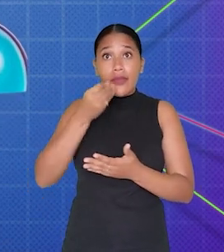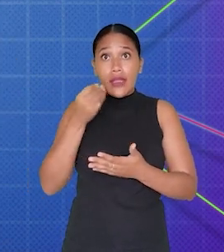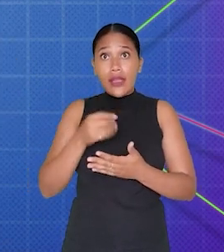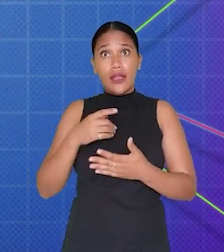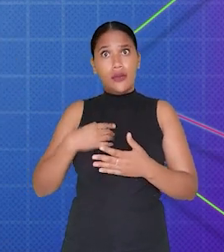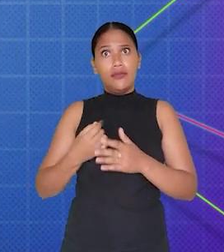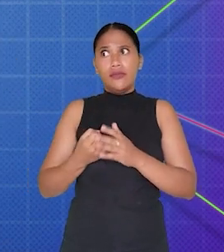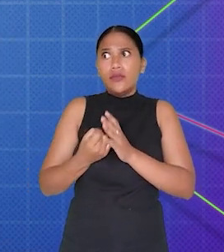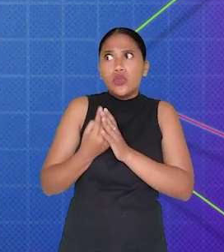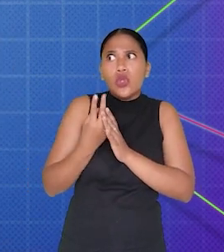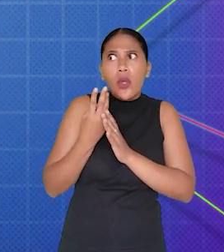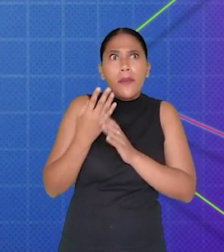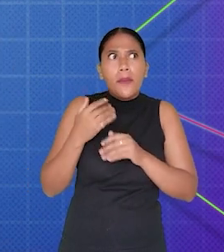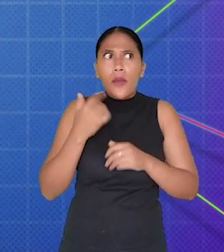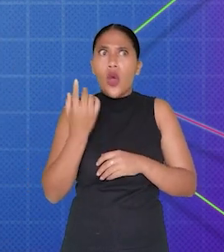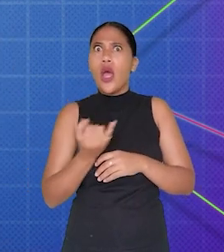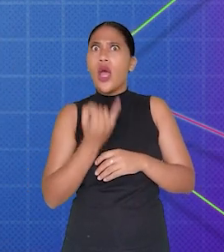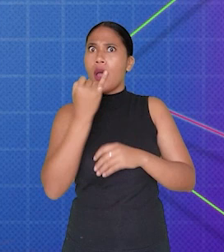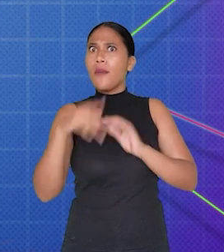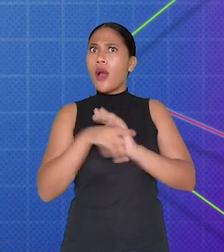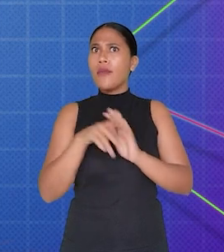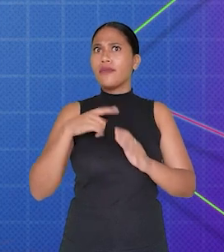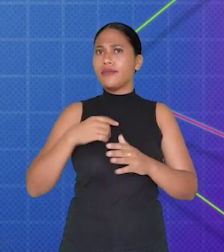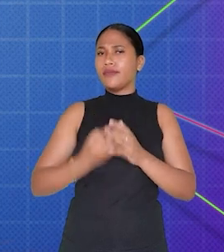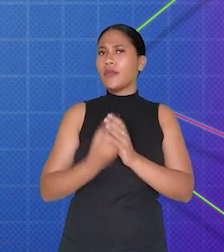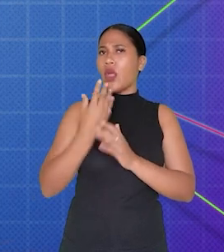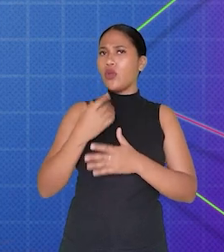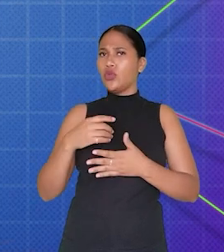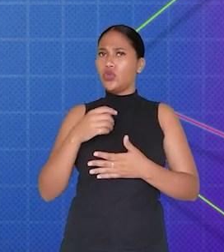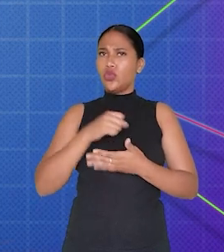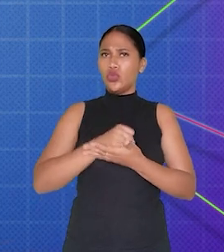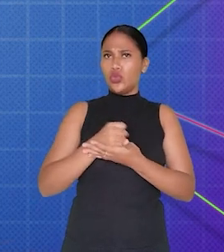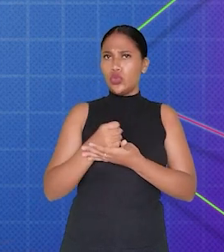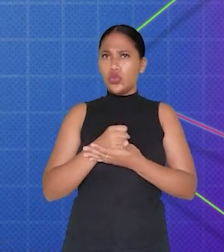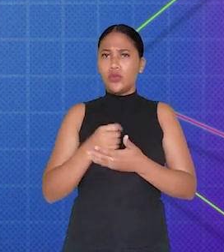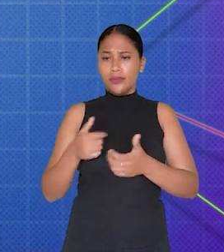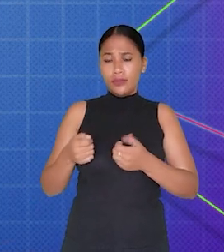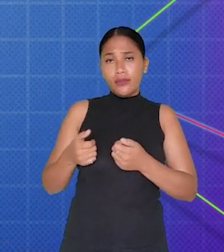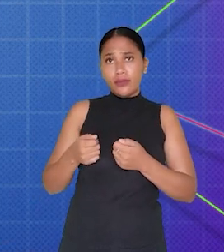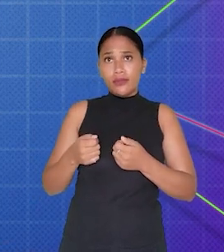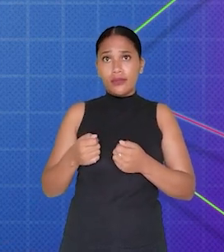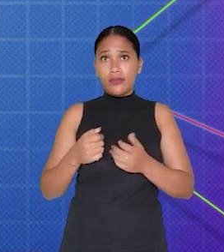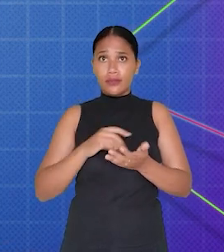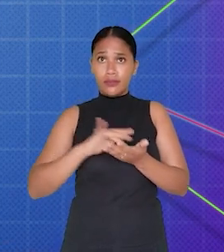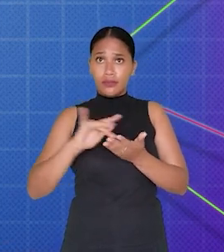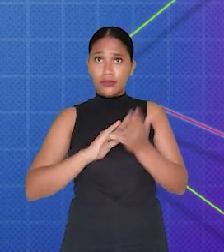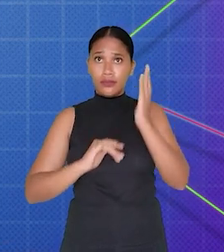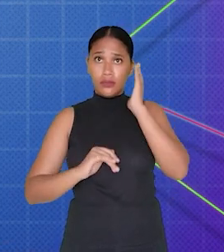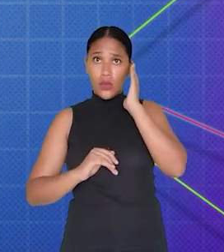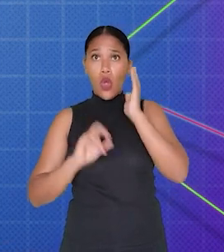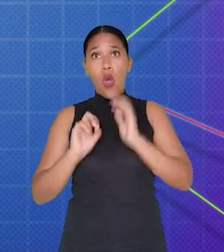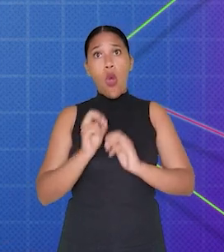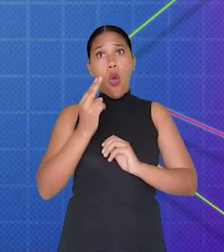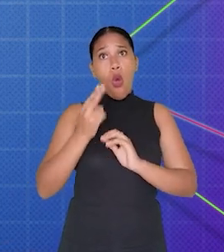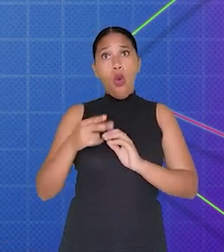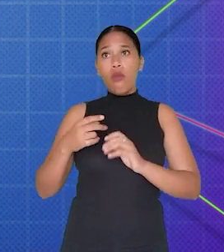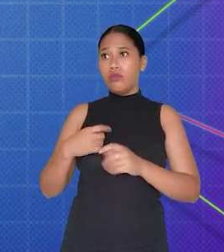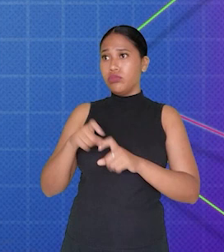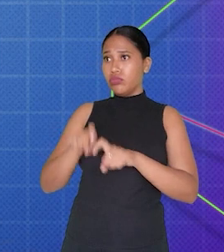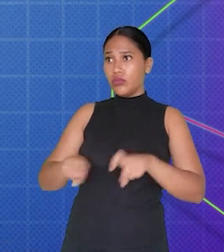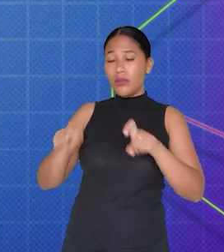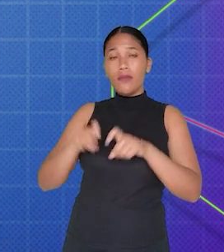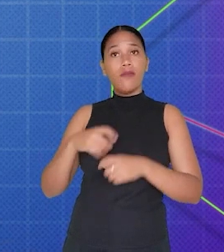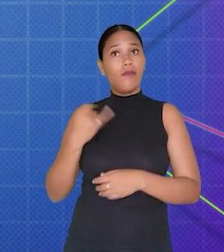do jogador é um dos aspectos mais importantes a serem considerados ao criar um jogo, seja para jogos de console, mobile ou computador.